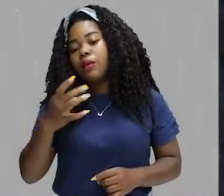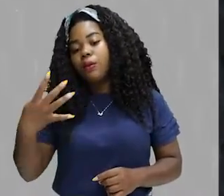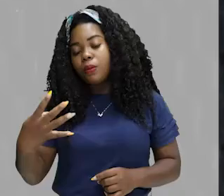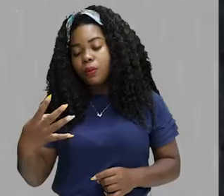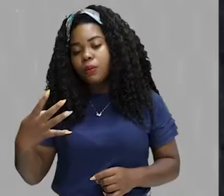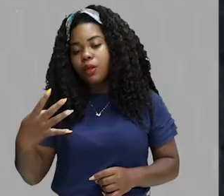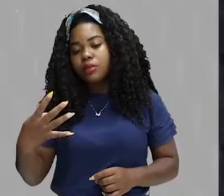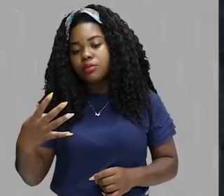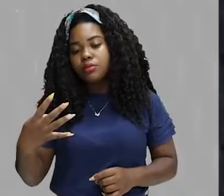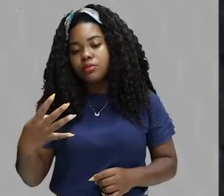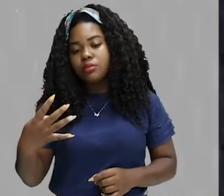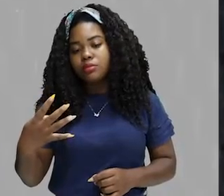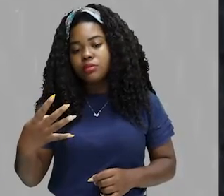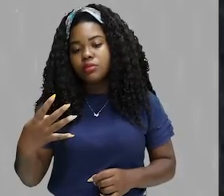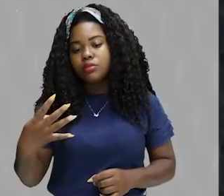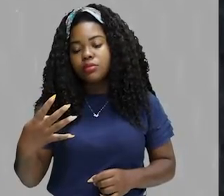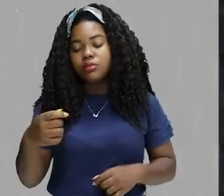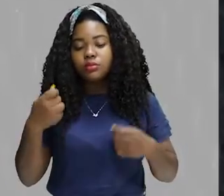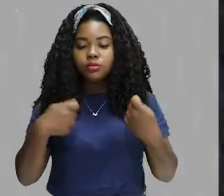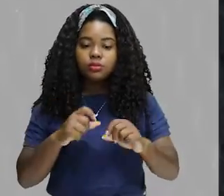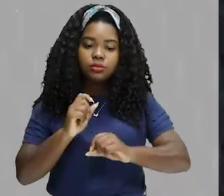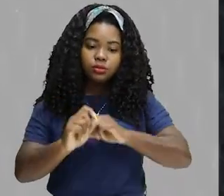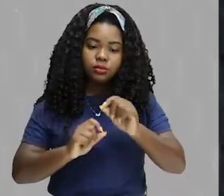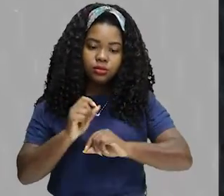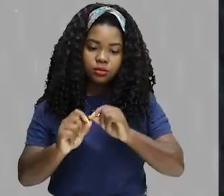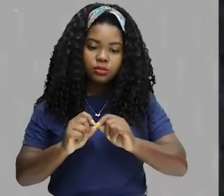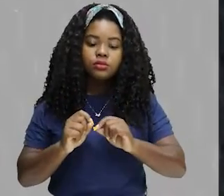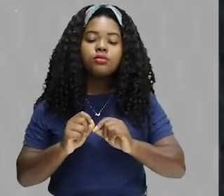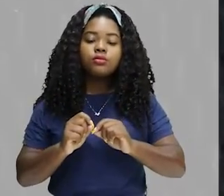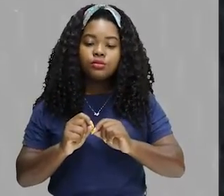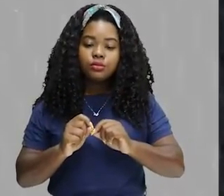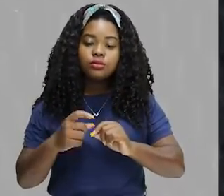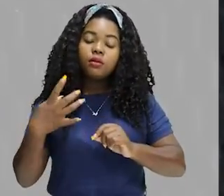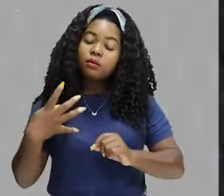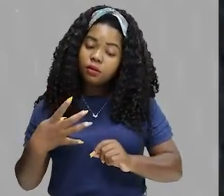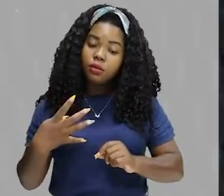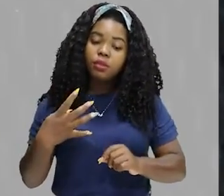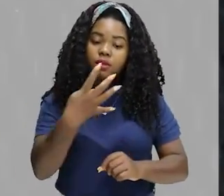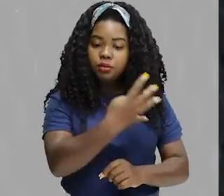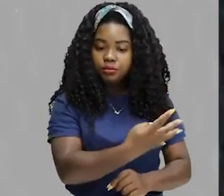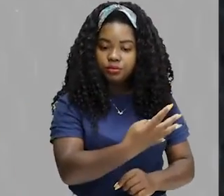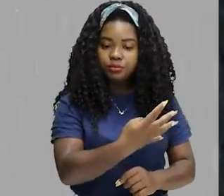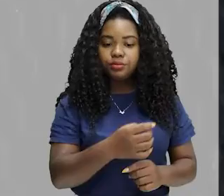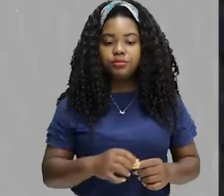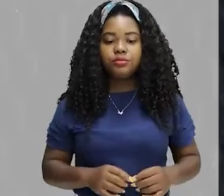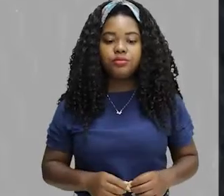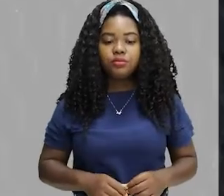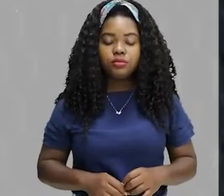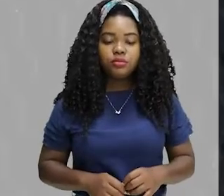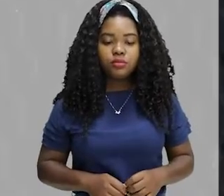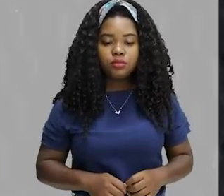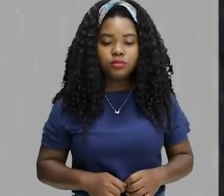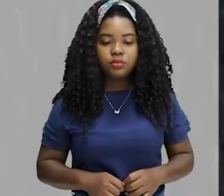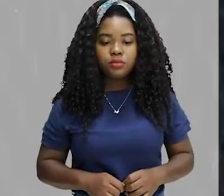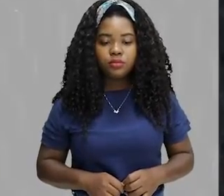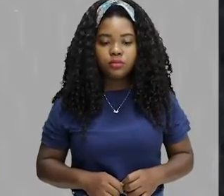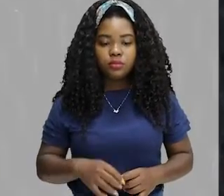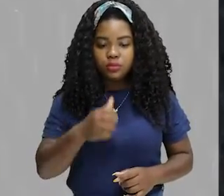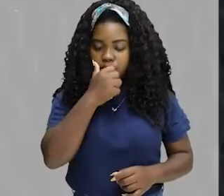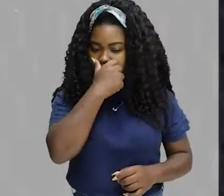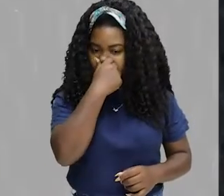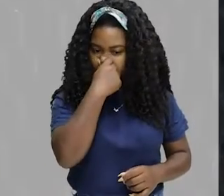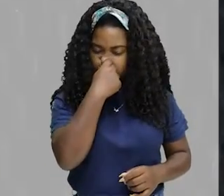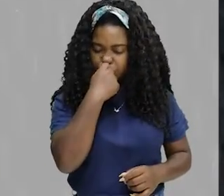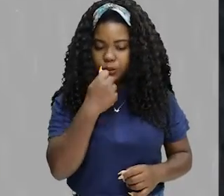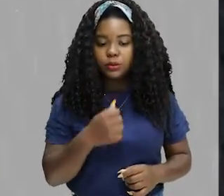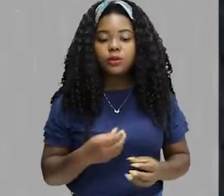lado do produto, né, eu vou precisar de 4 também no lado dos reagentes. Bom, onde